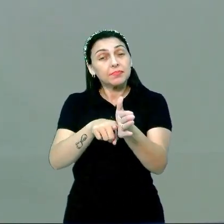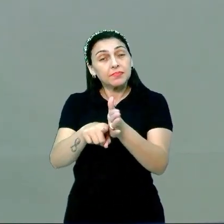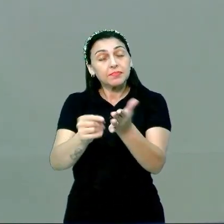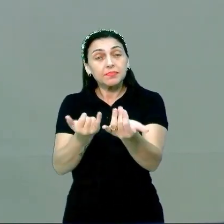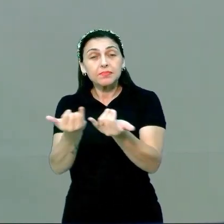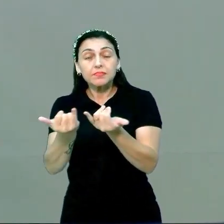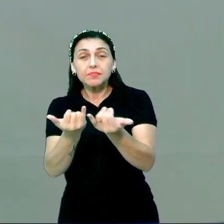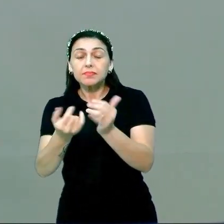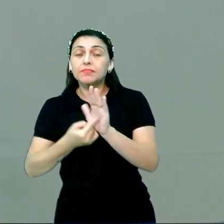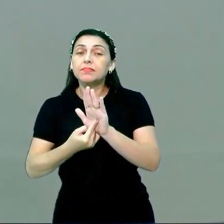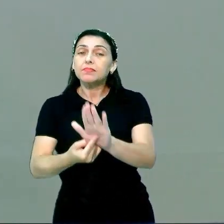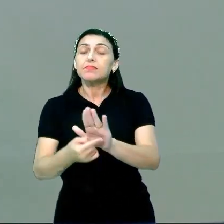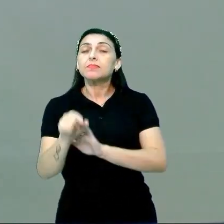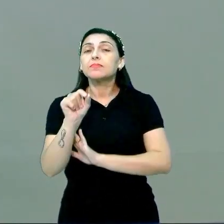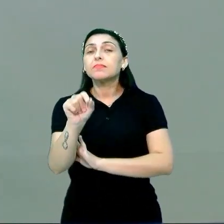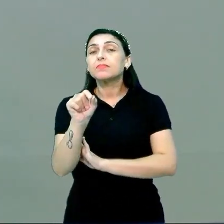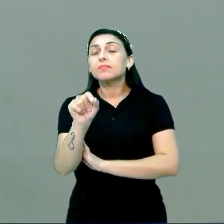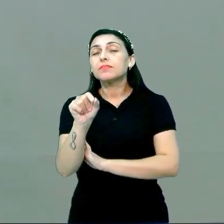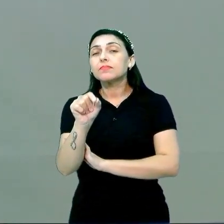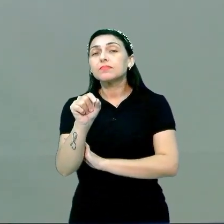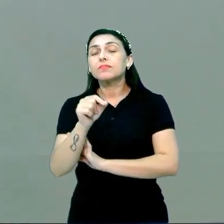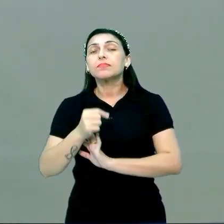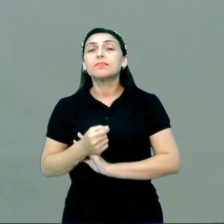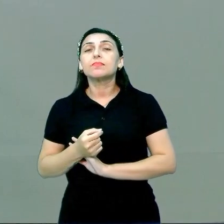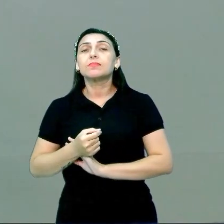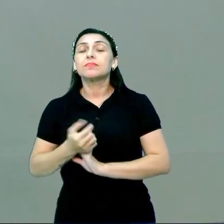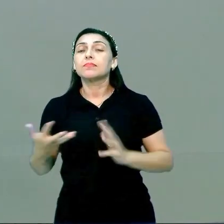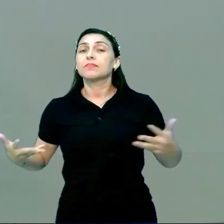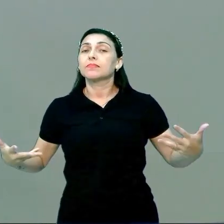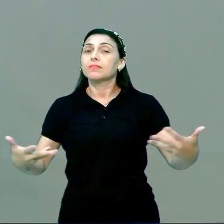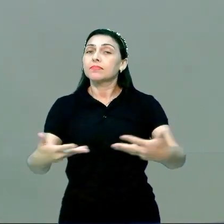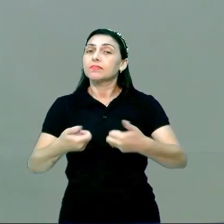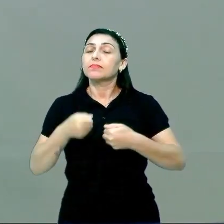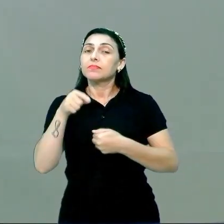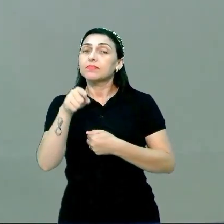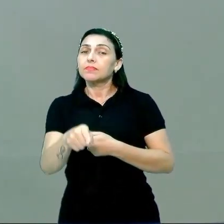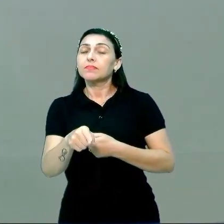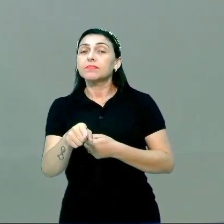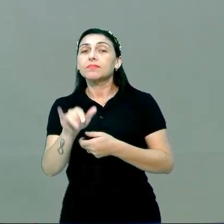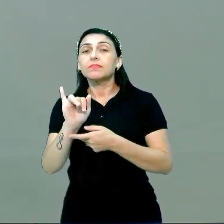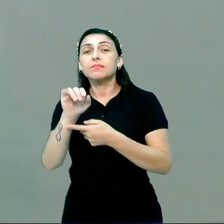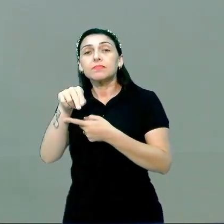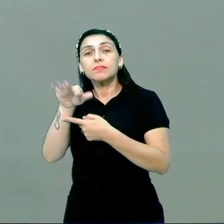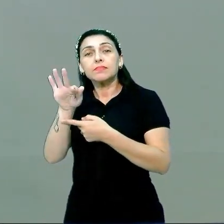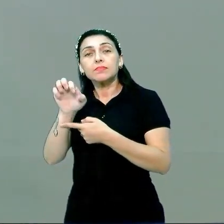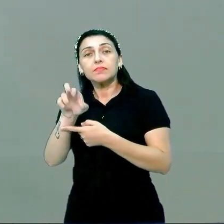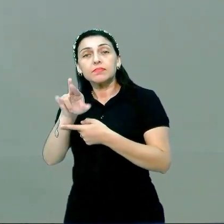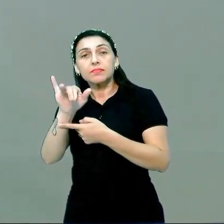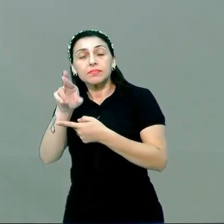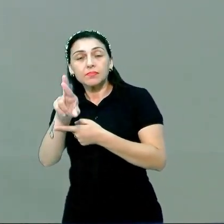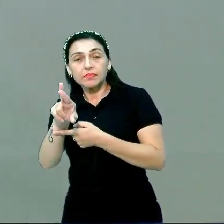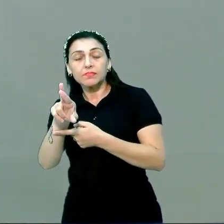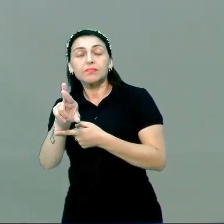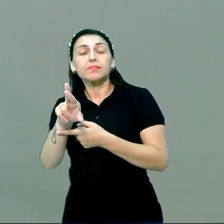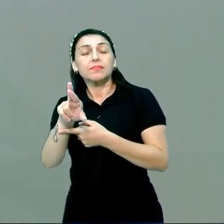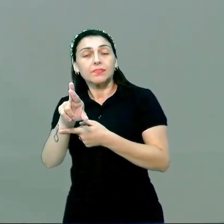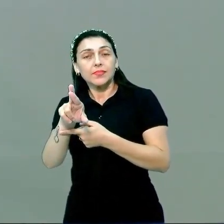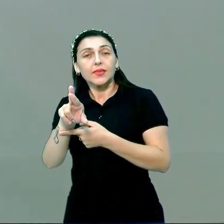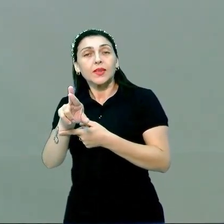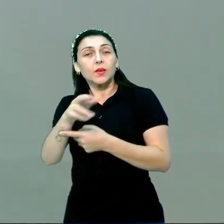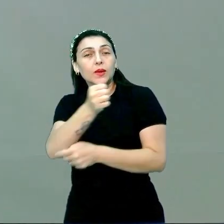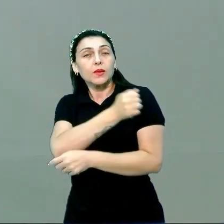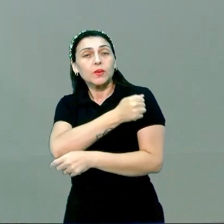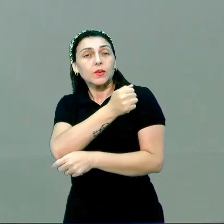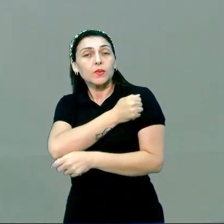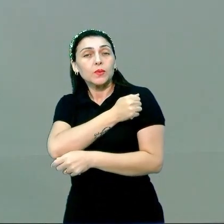aí, mostra o quê? Mostra que essa habilidade de você inferir, ela é uma das que os